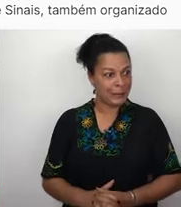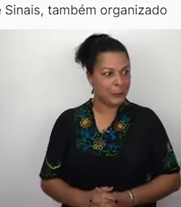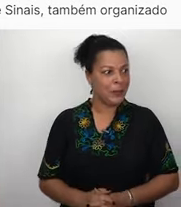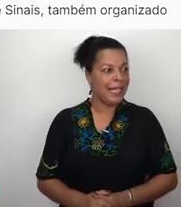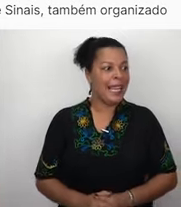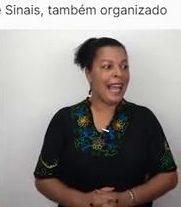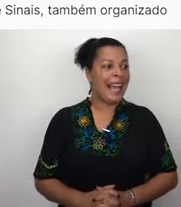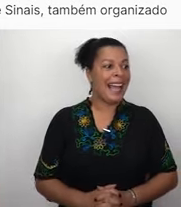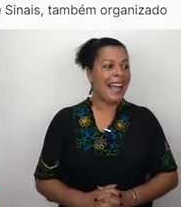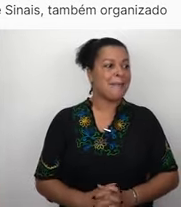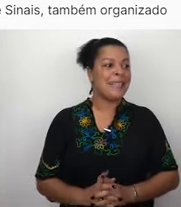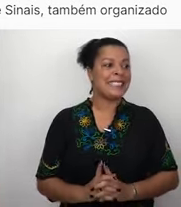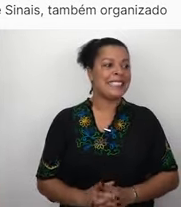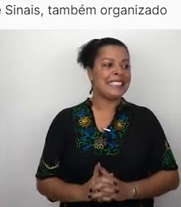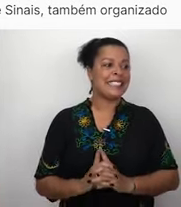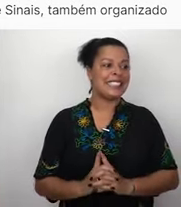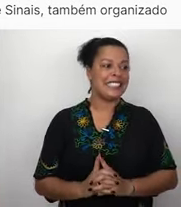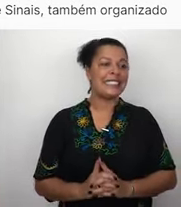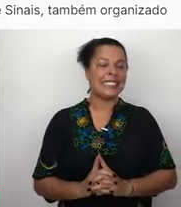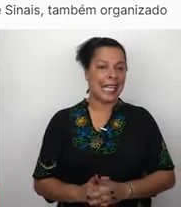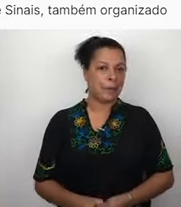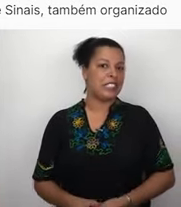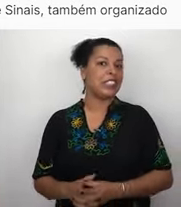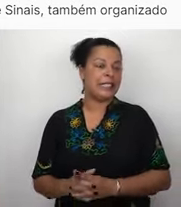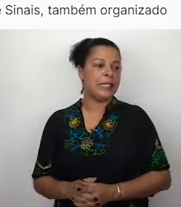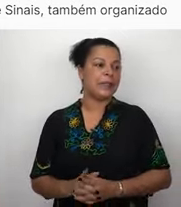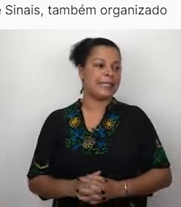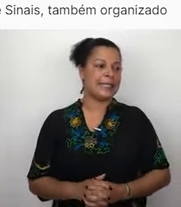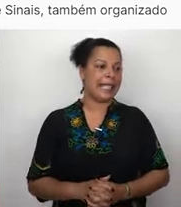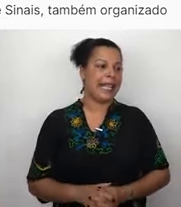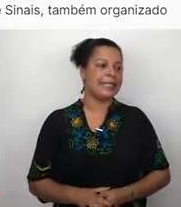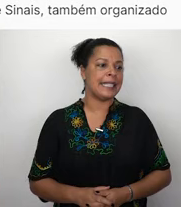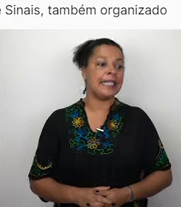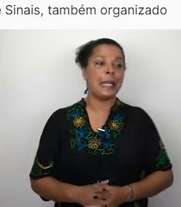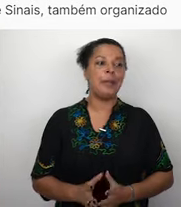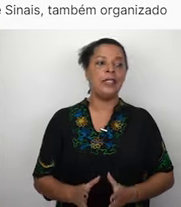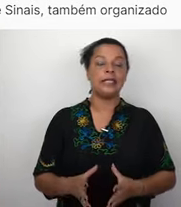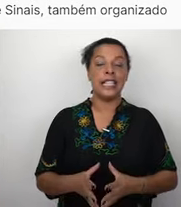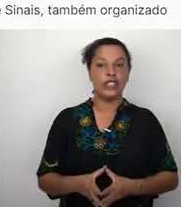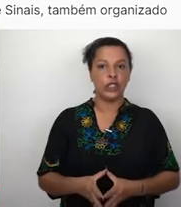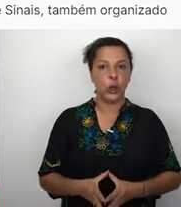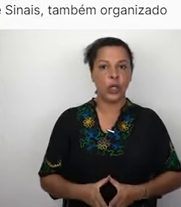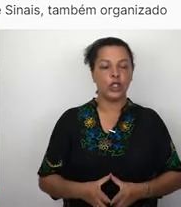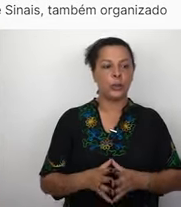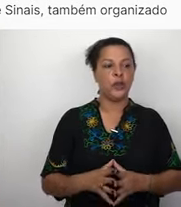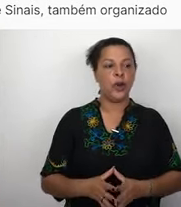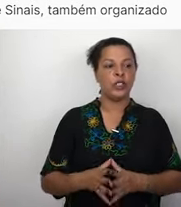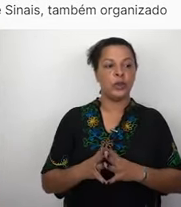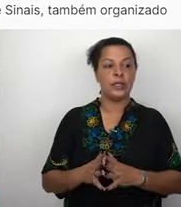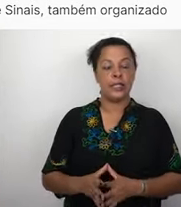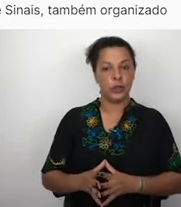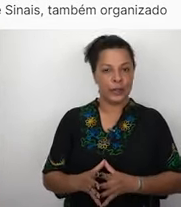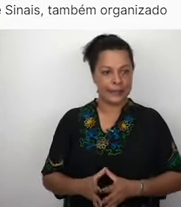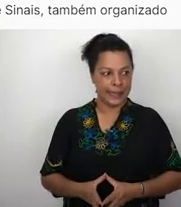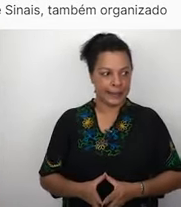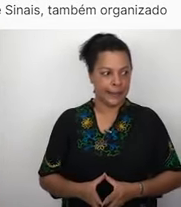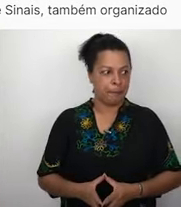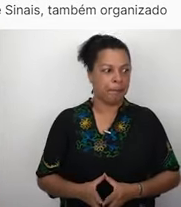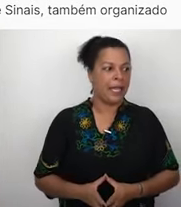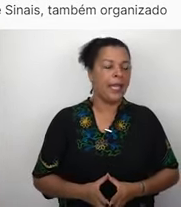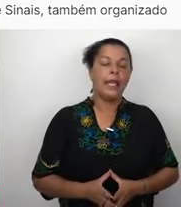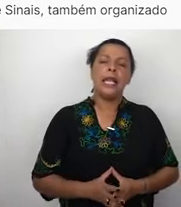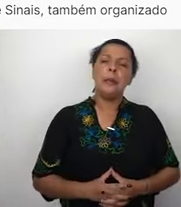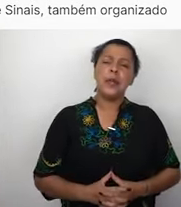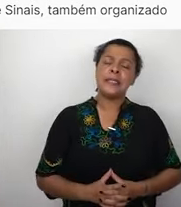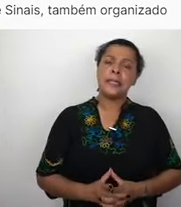No Brasil, há presença de intérprete de língua de sinais em trabalhos religiosos por volta dos anos